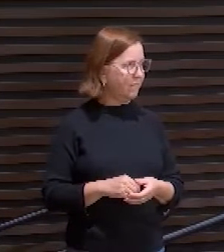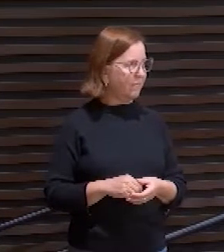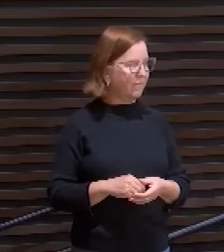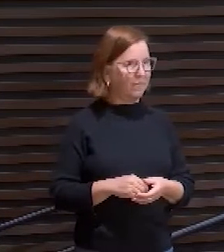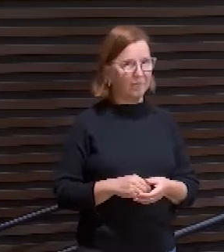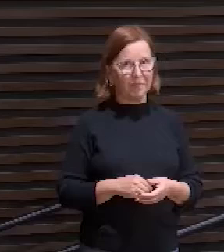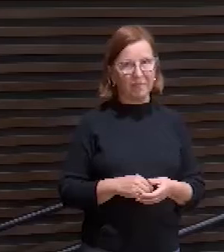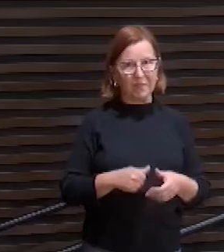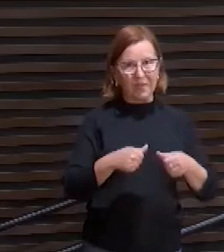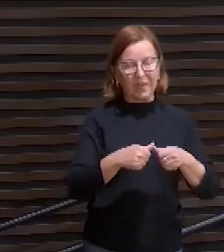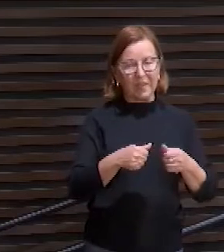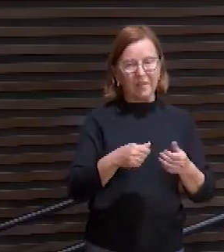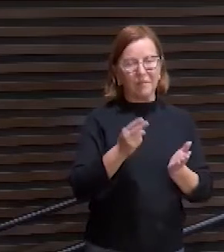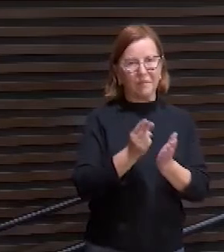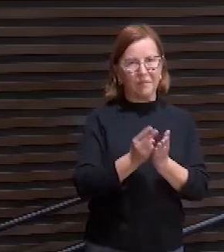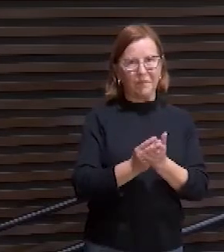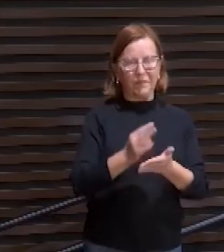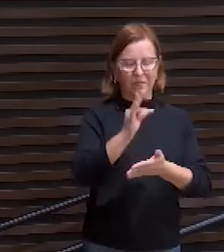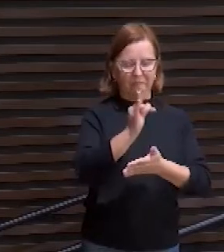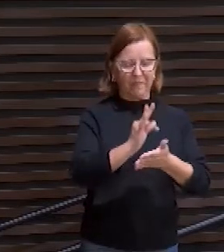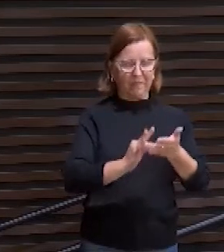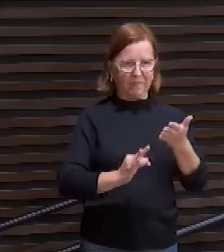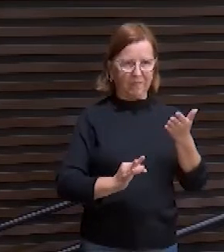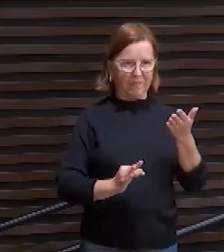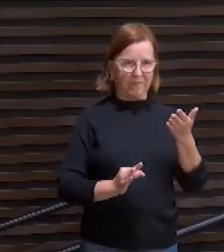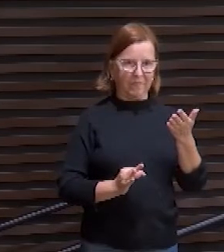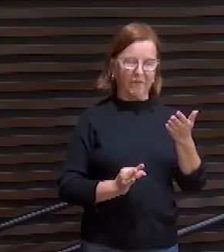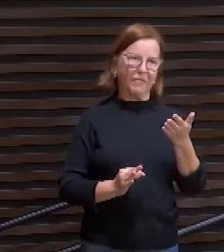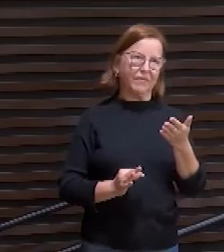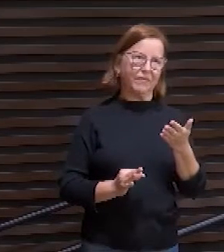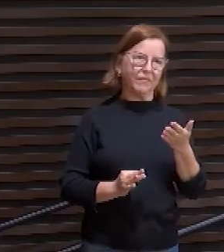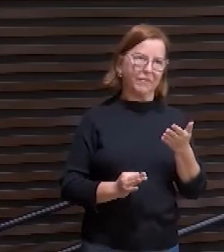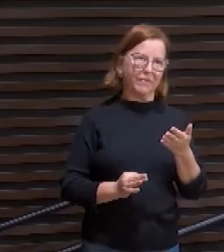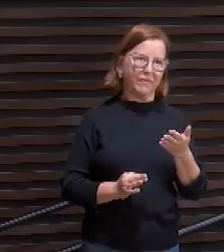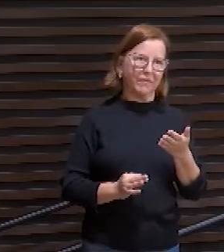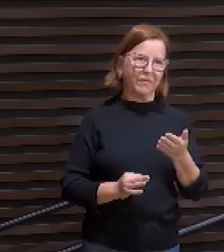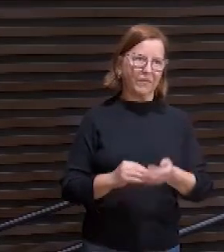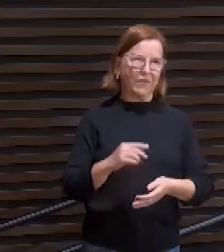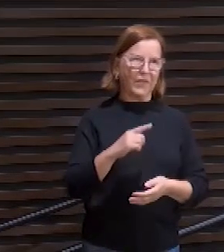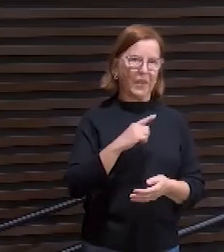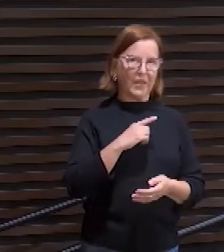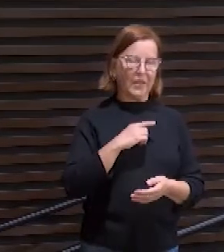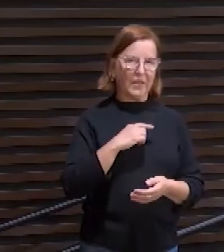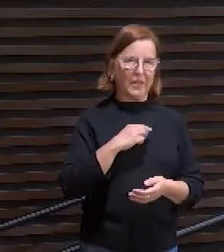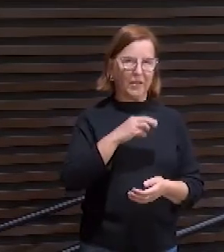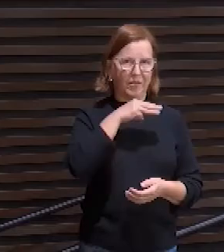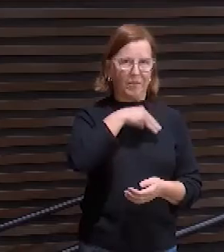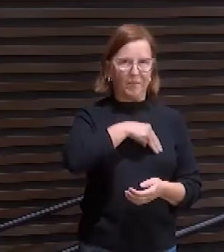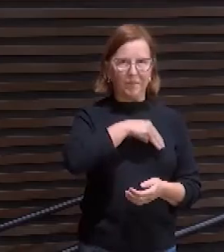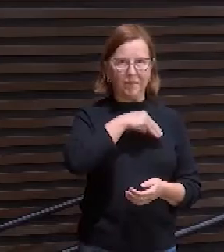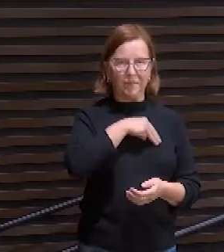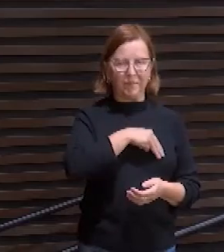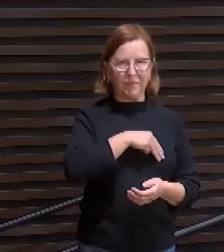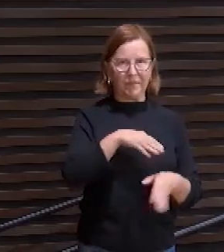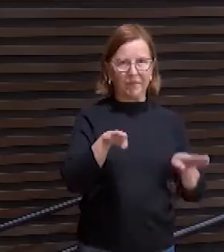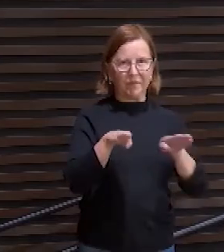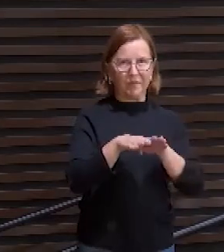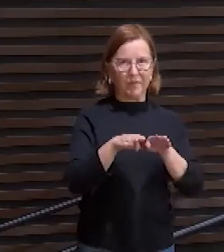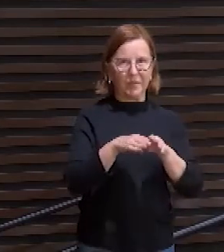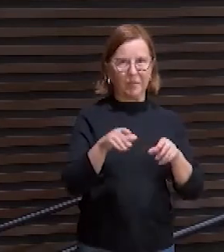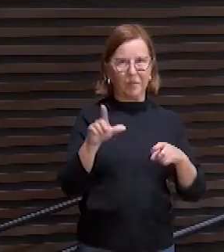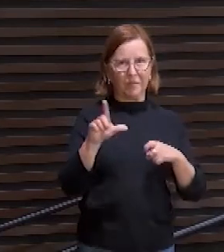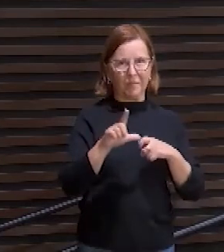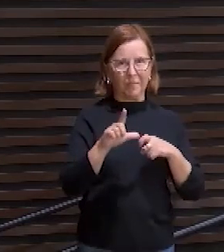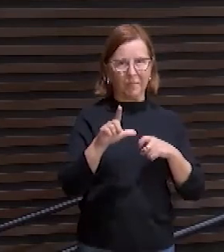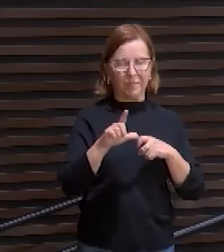Essa mesma passagem, ela é encontrada em Mateus e também em